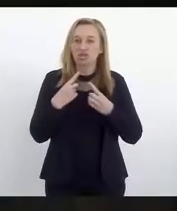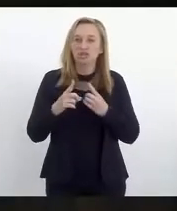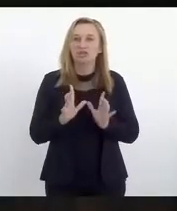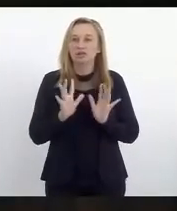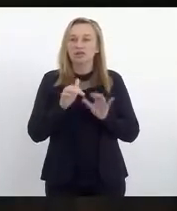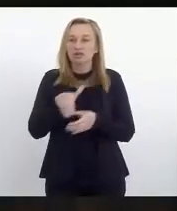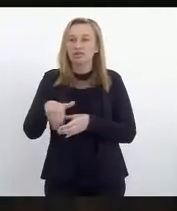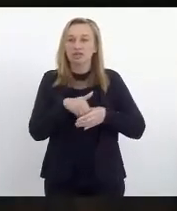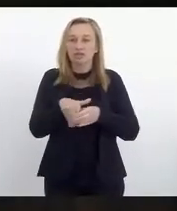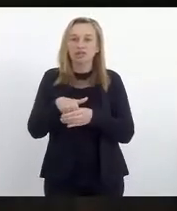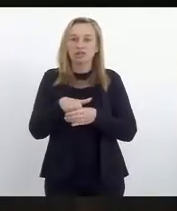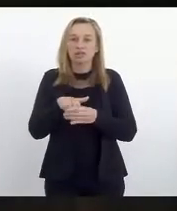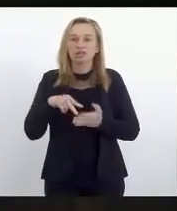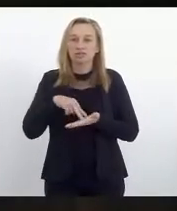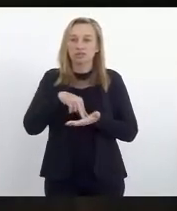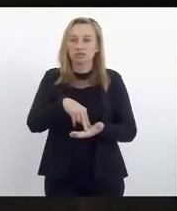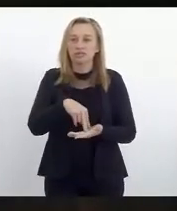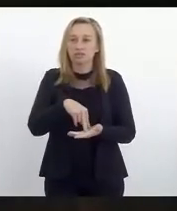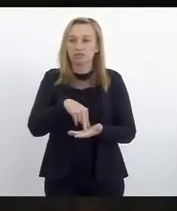em votação, os senhores que aprovam,